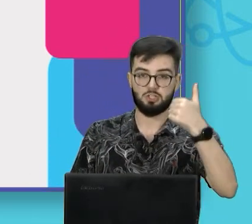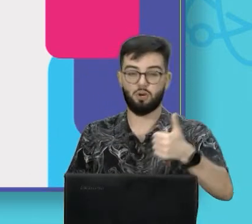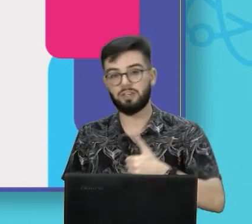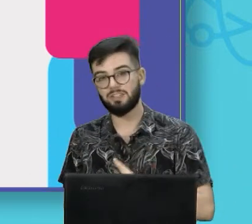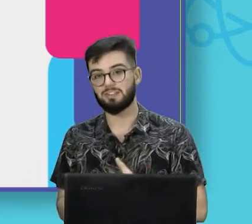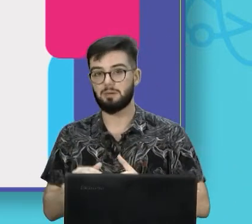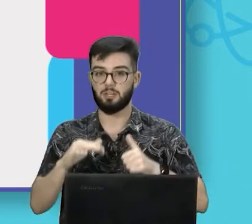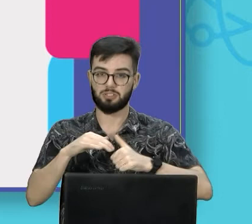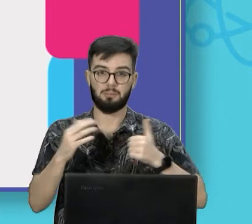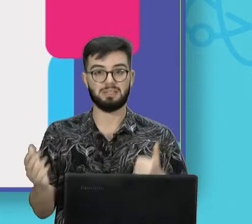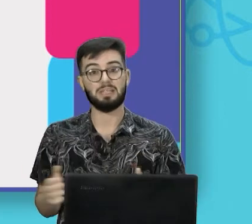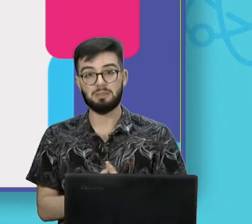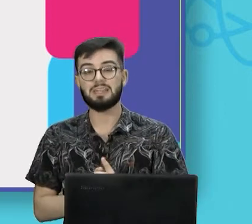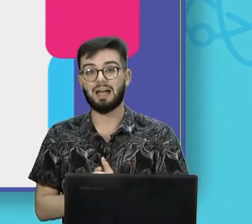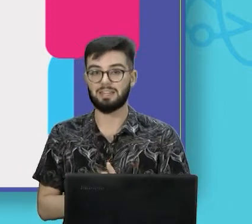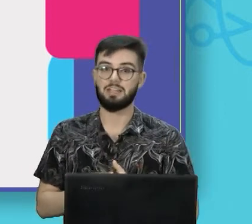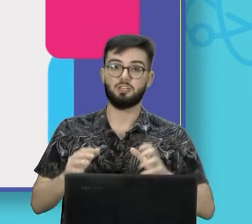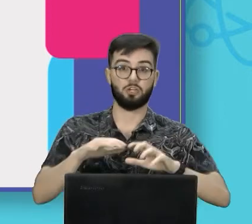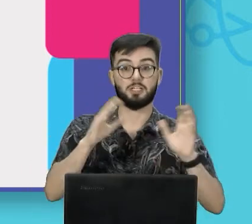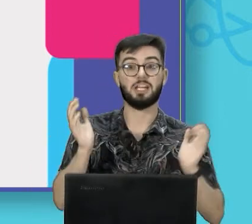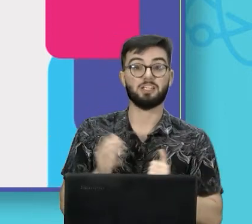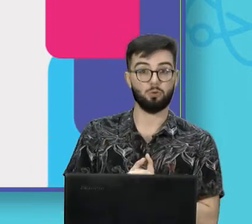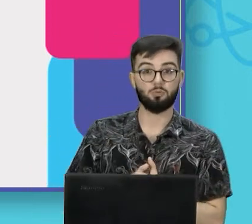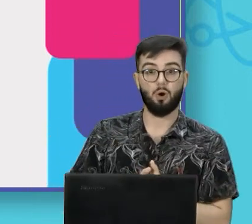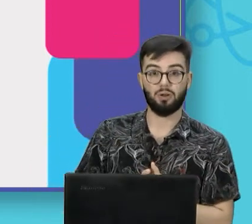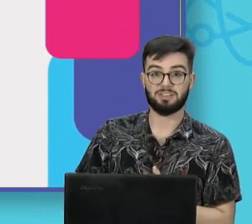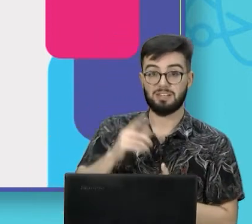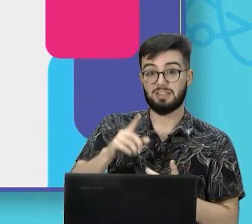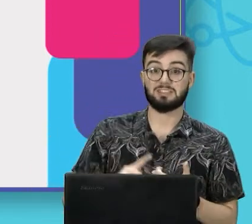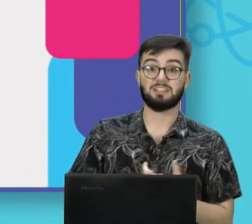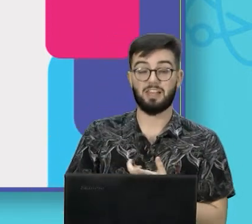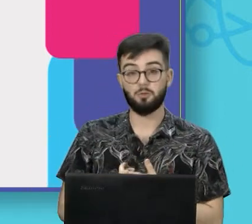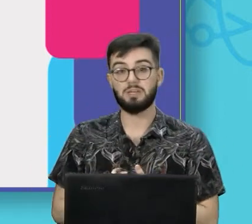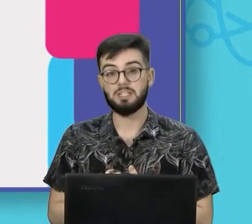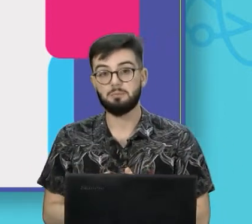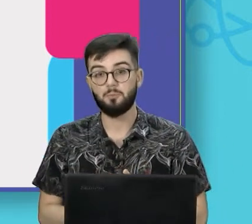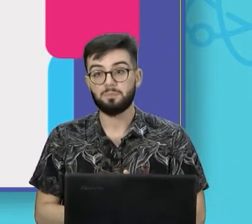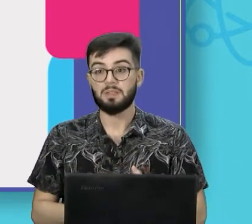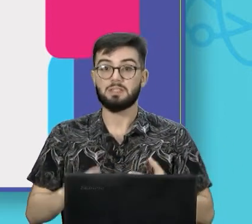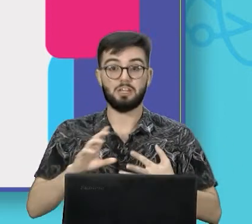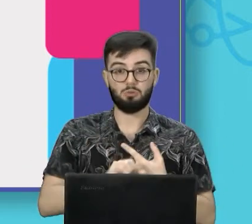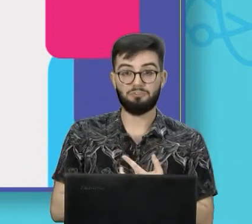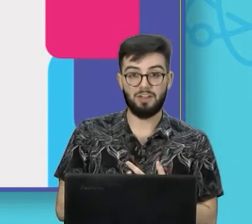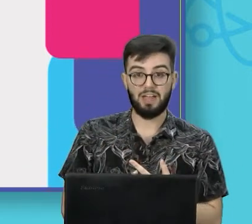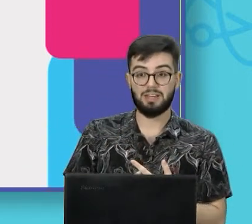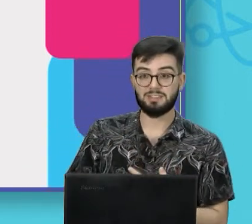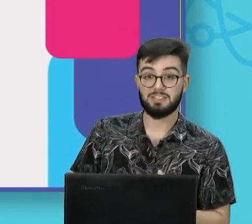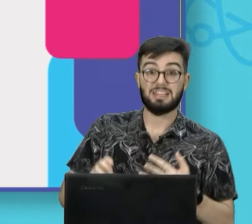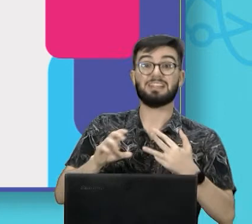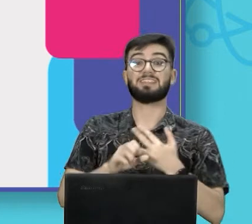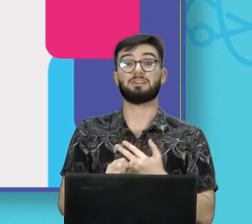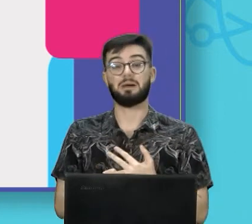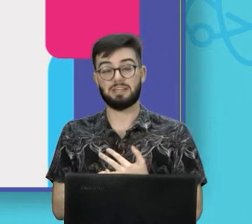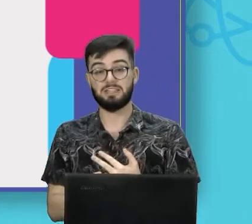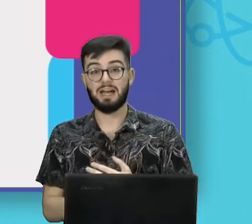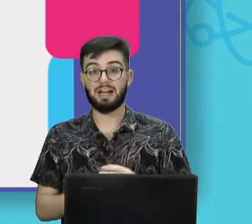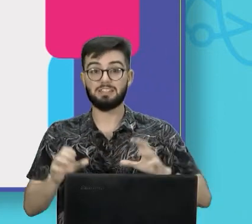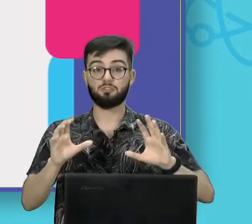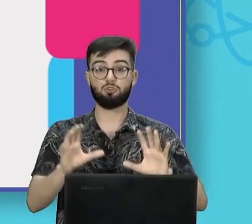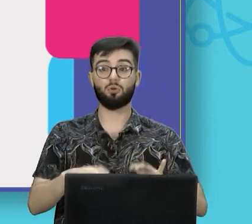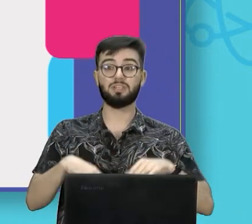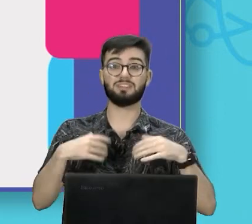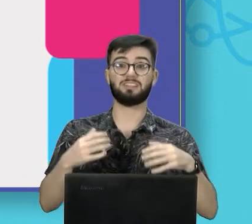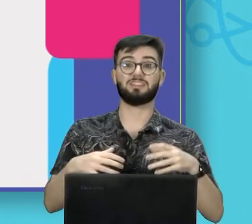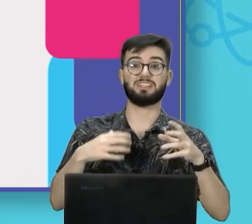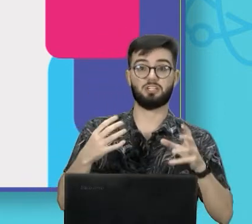trabalhistas a jornada semanal de trabalho de limitada né é o lado diária de 8 horas salário mínimo direito a férias licença-maternidade